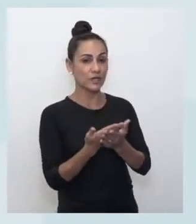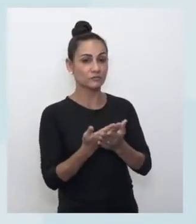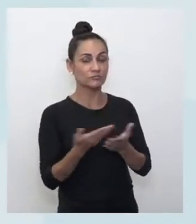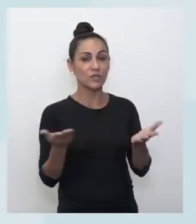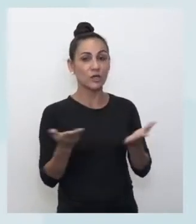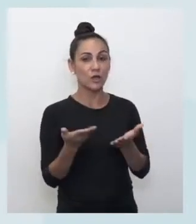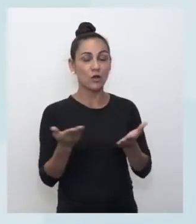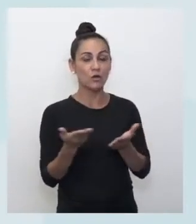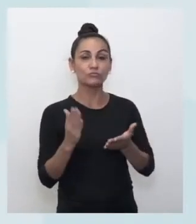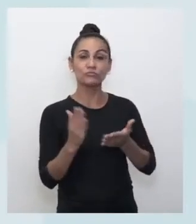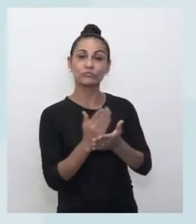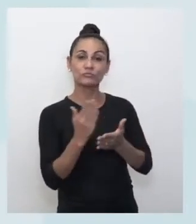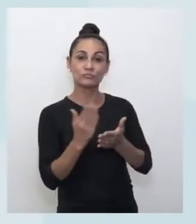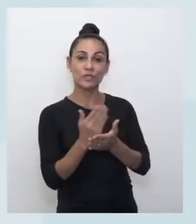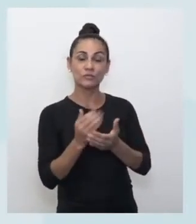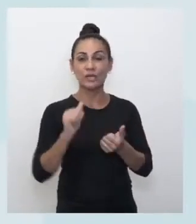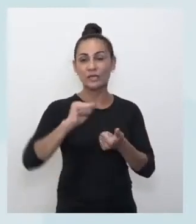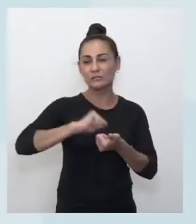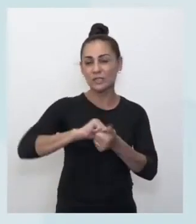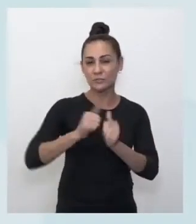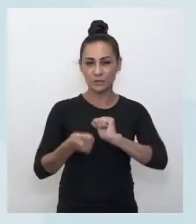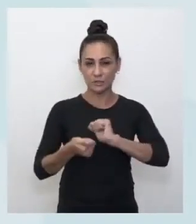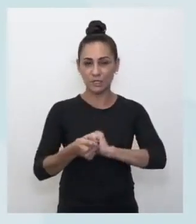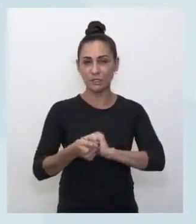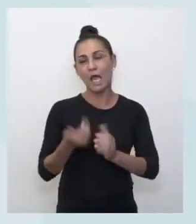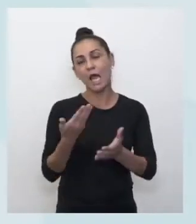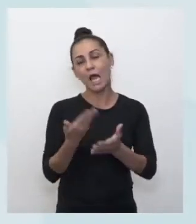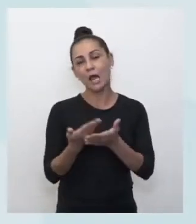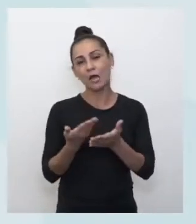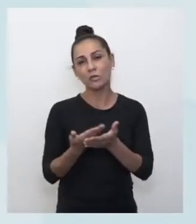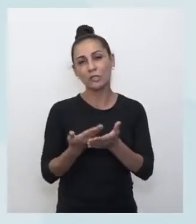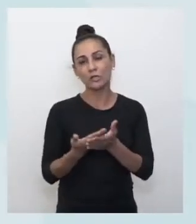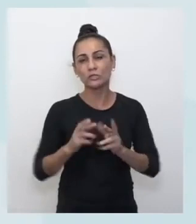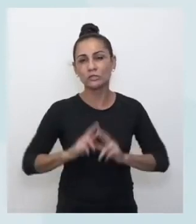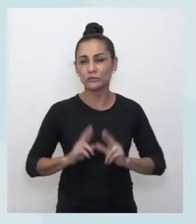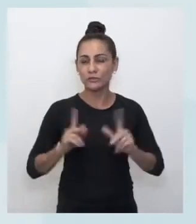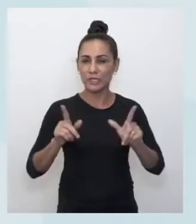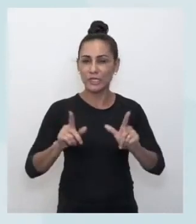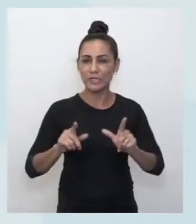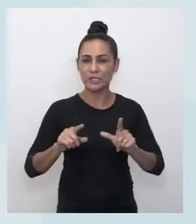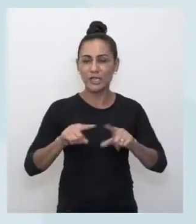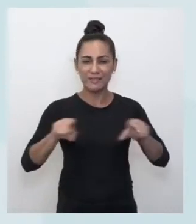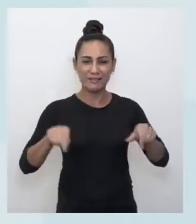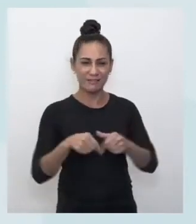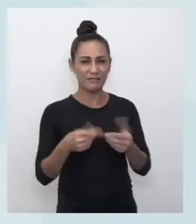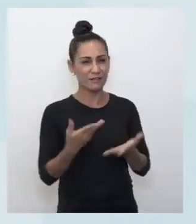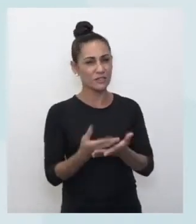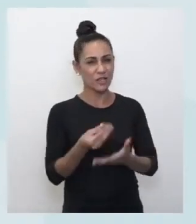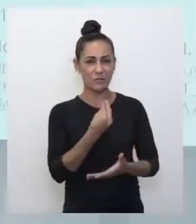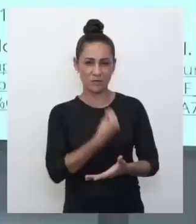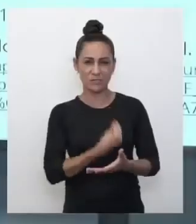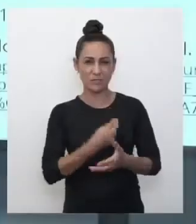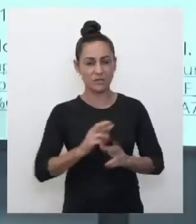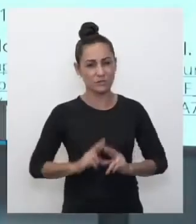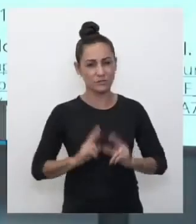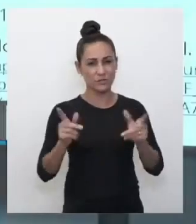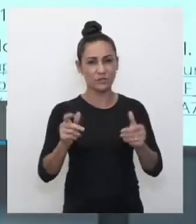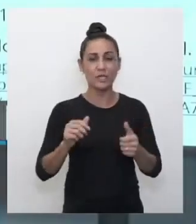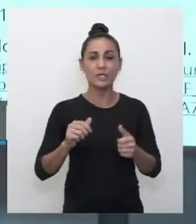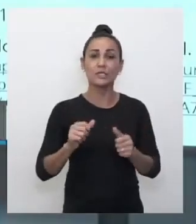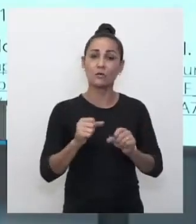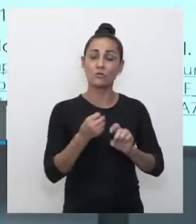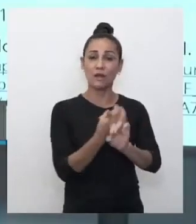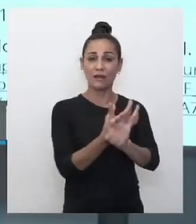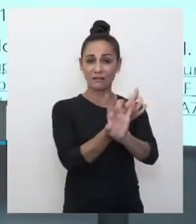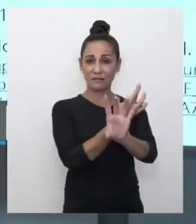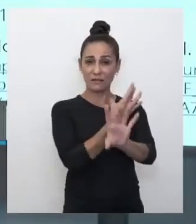é adaptada aqui porque a aula aqui é um pouquinho diferente da aula na sala de aula, né? Então a gente adapta, usa algumas